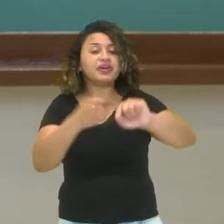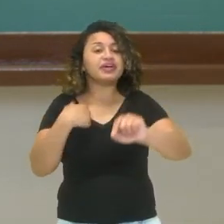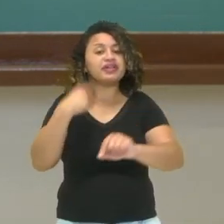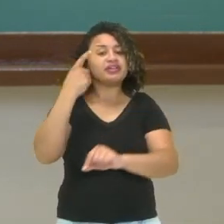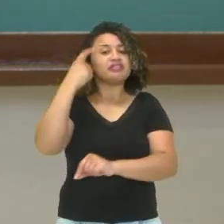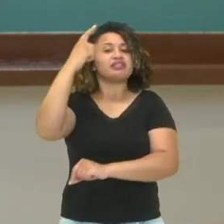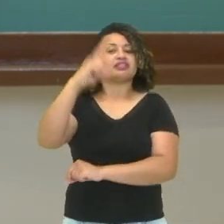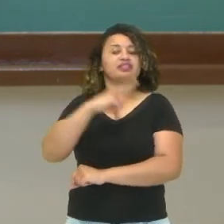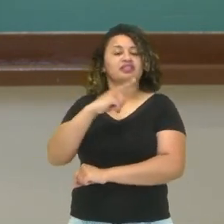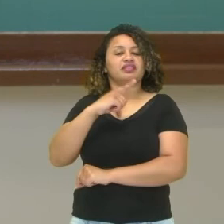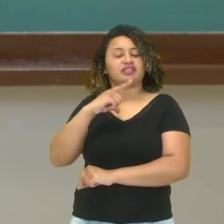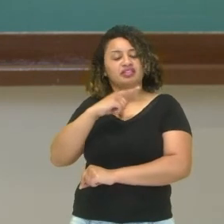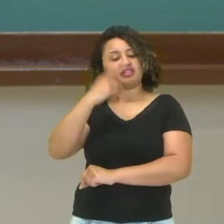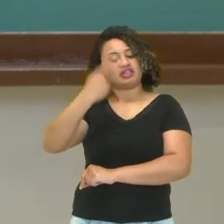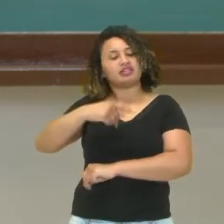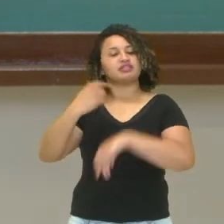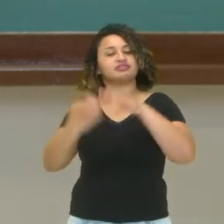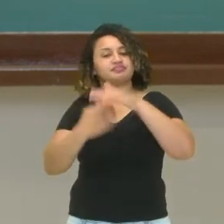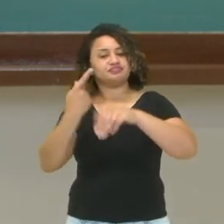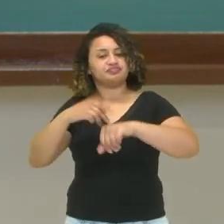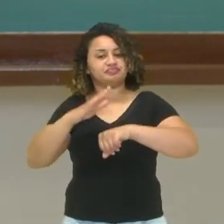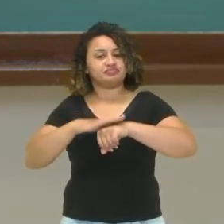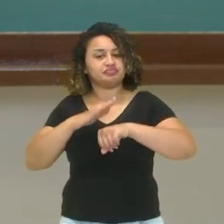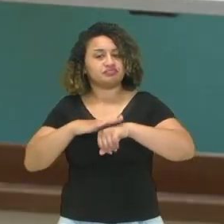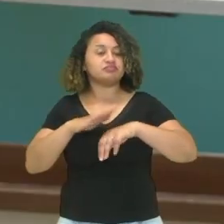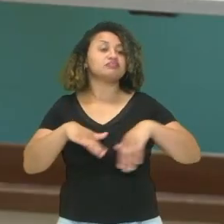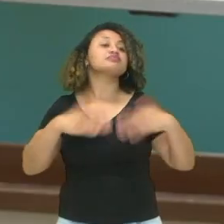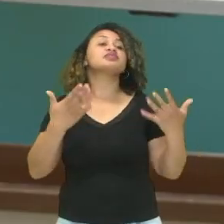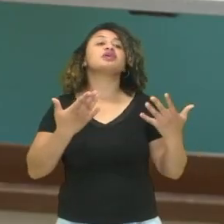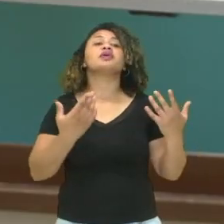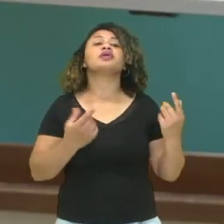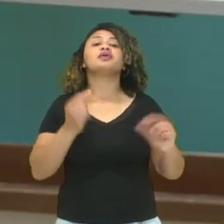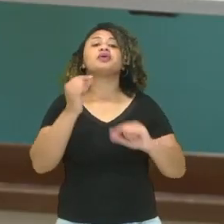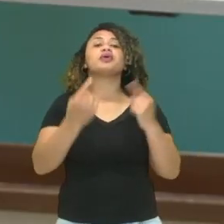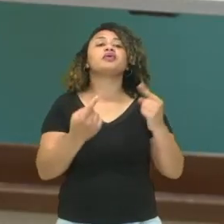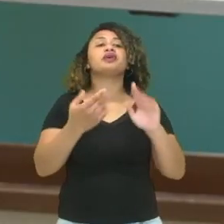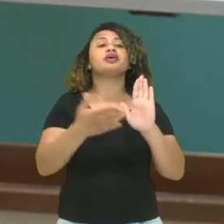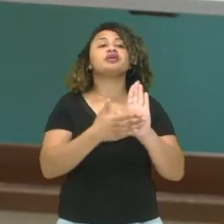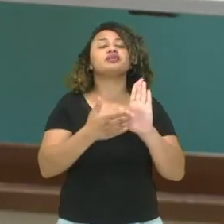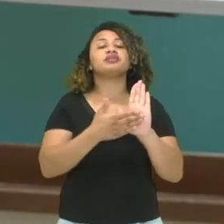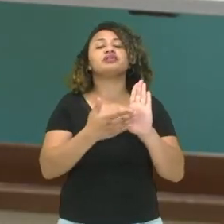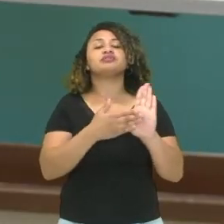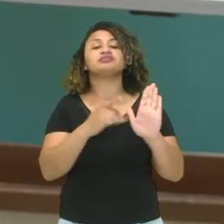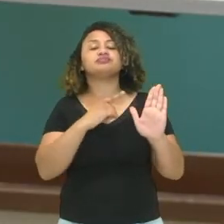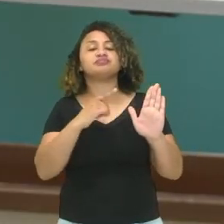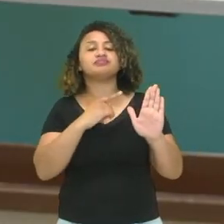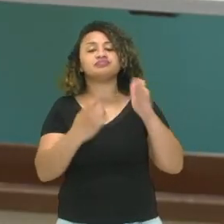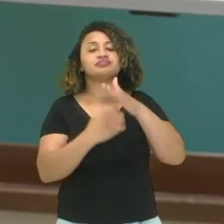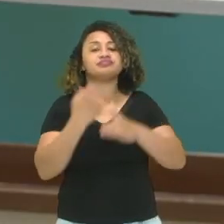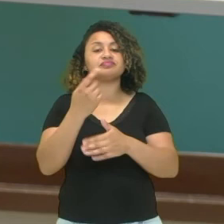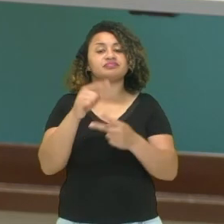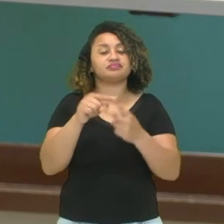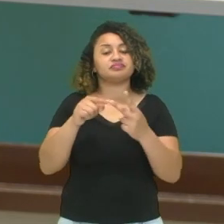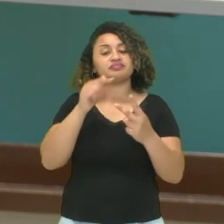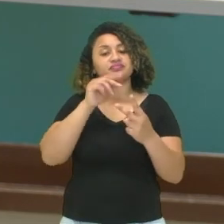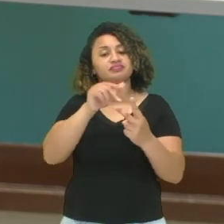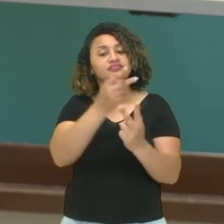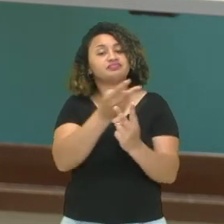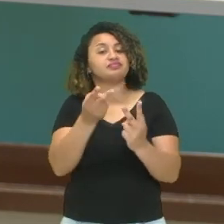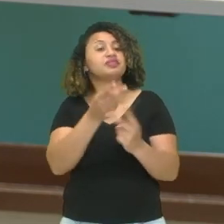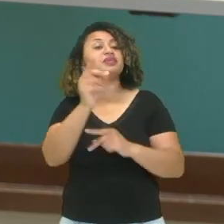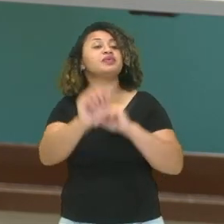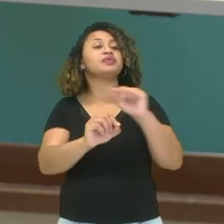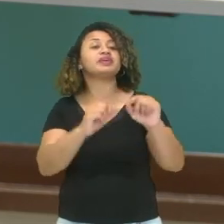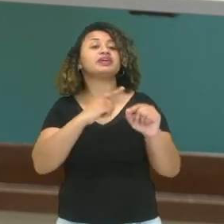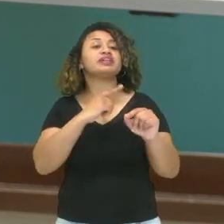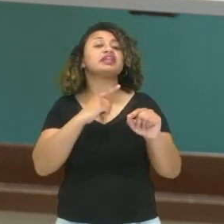gente tem do nosso empreendimento. Então vamos lá. Qual o propósito do negócio dessas duas irmãs? A empresa das irmãs